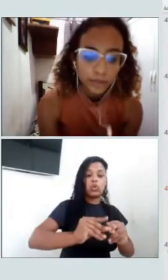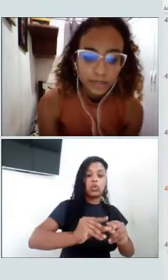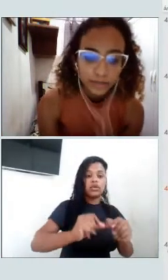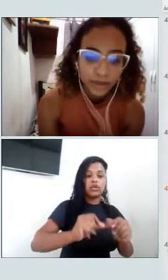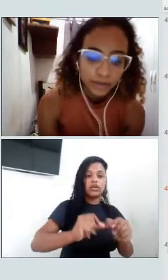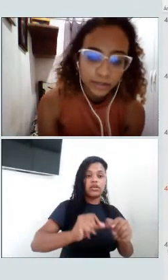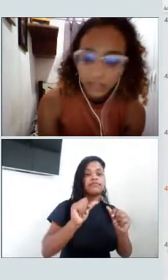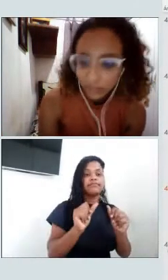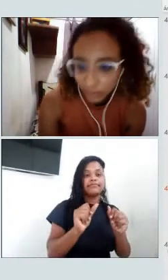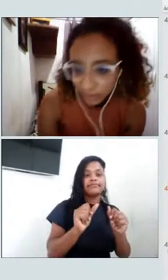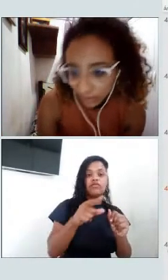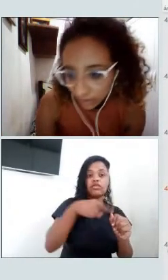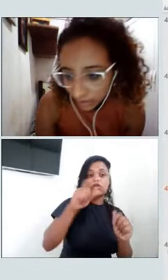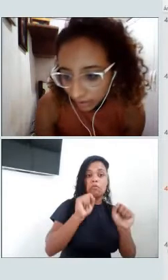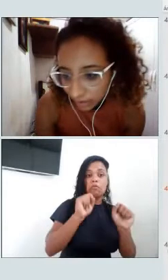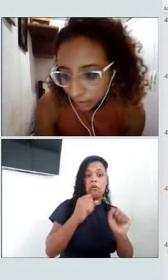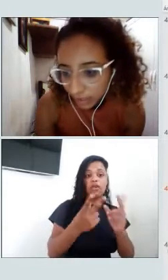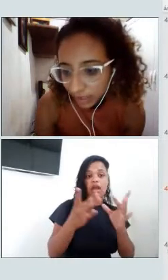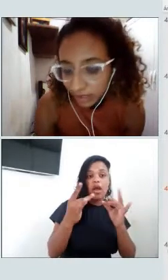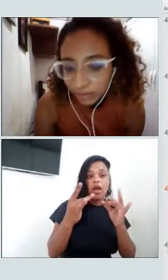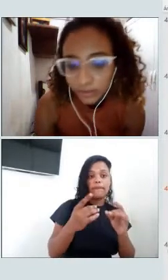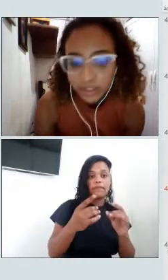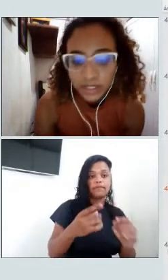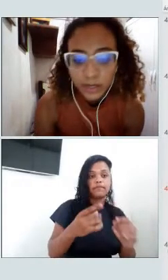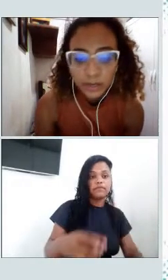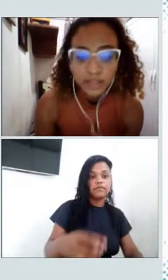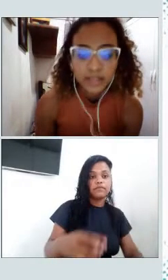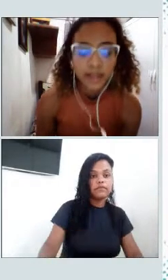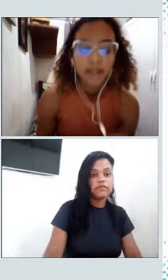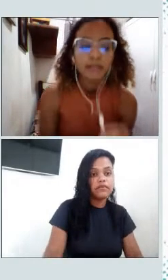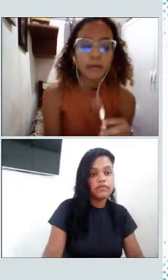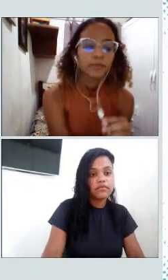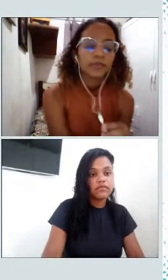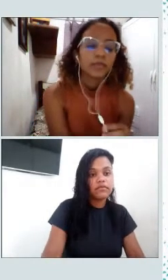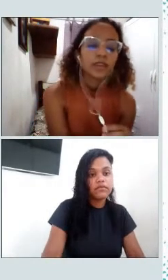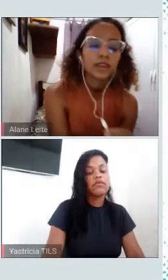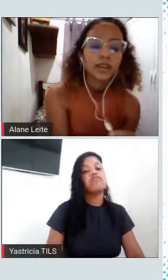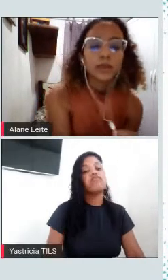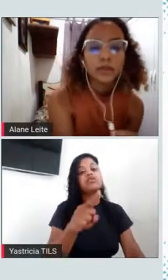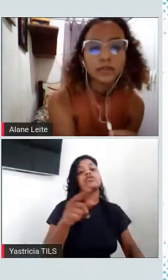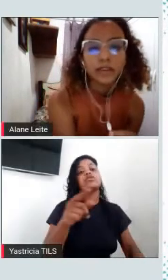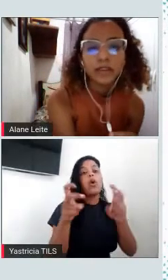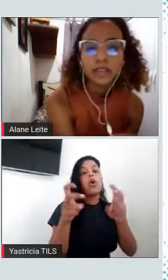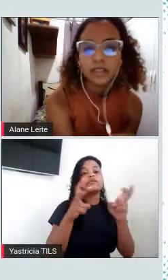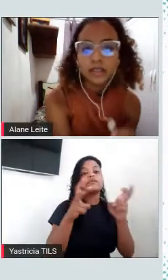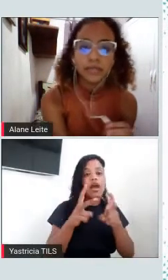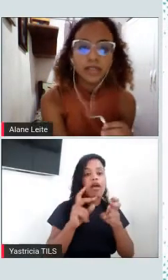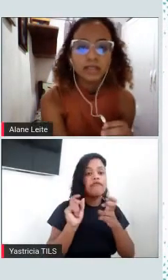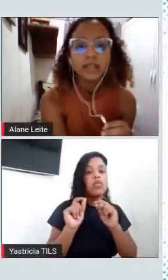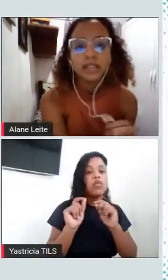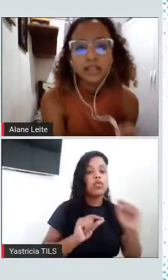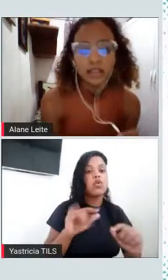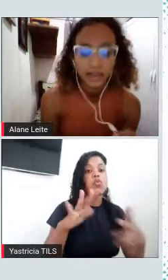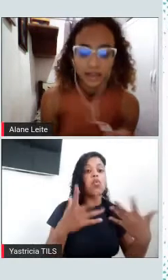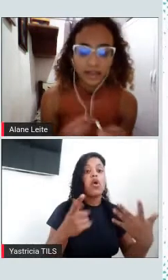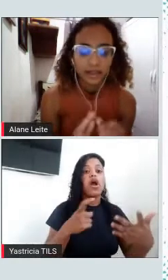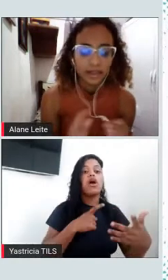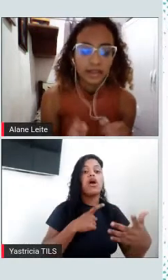Vocês podem observar, eita, deixa eu abrir aqui. Vocês observam que quando o ferro ele está